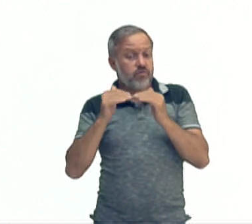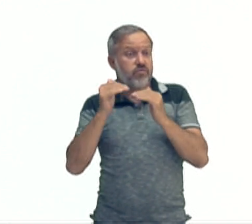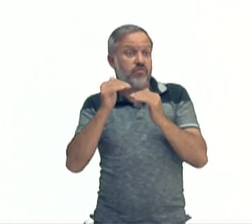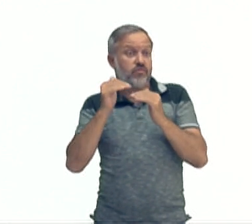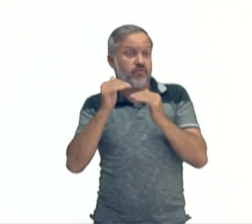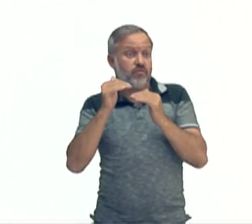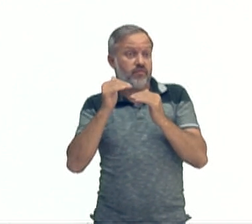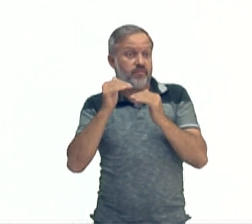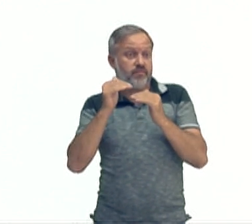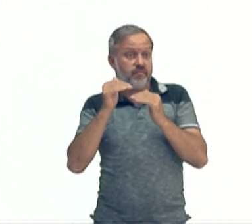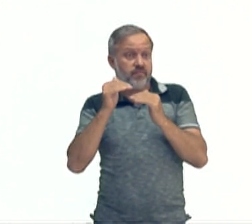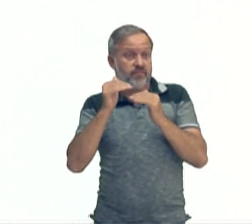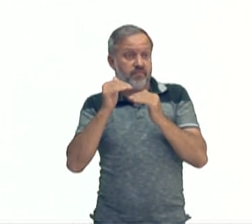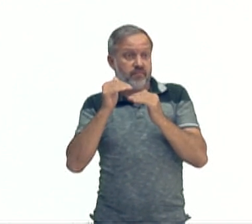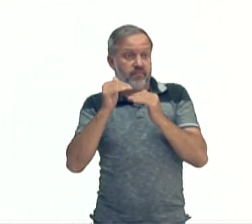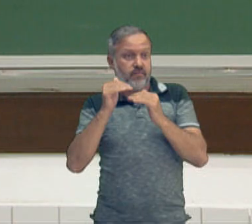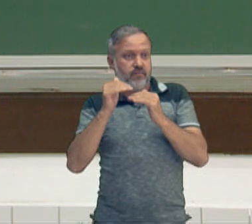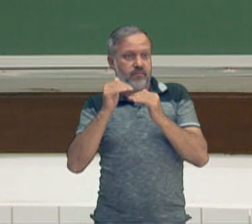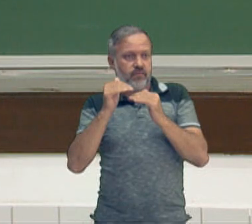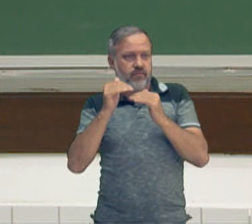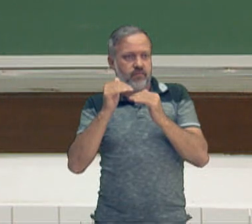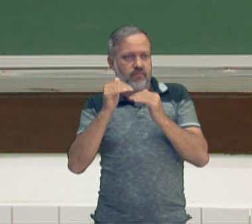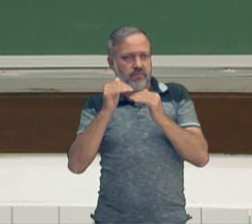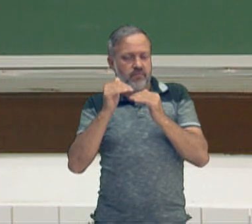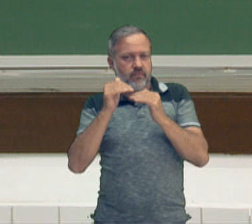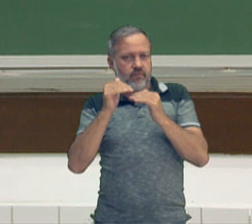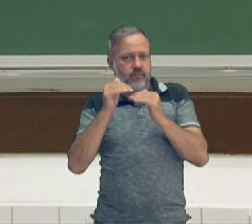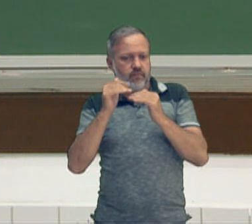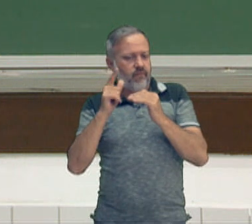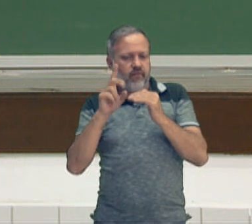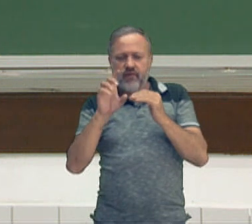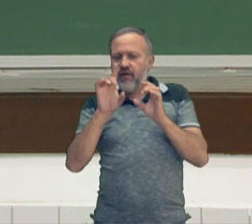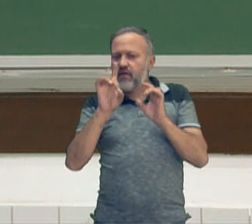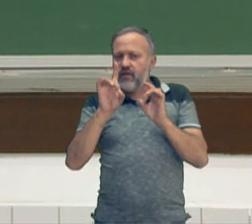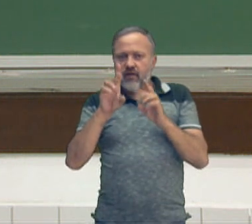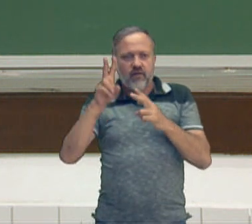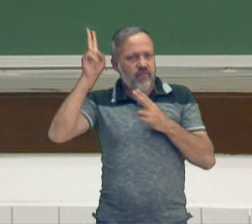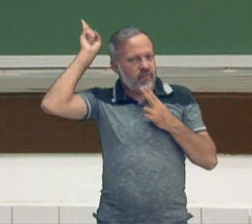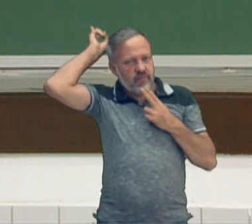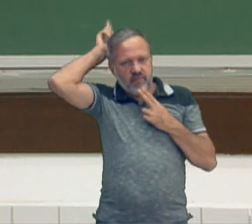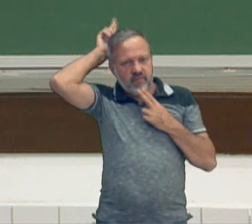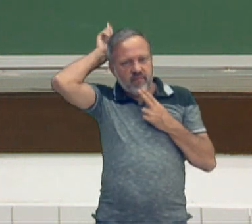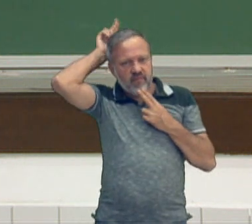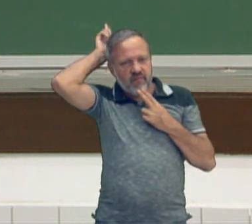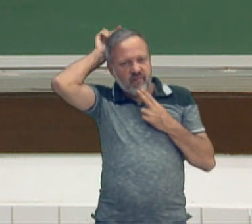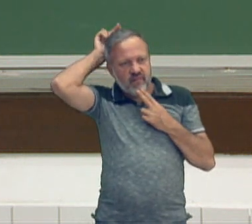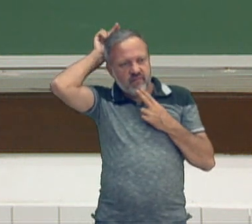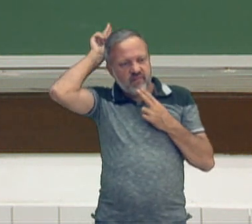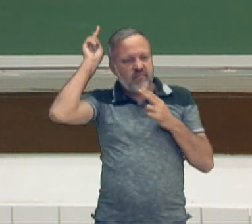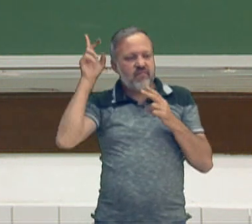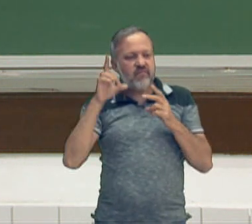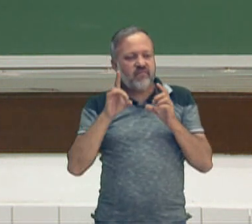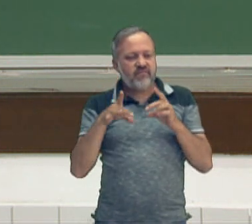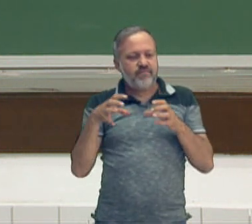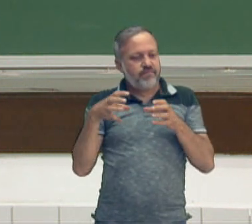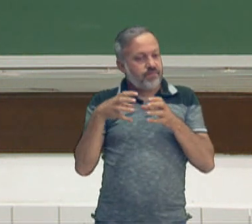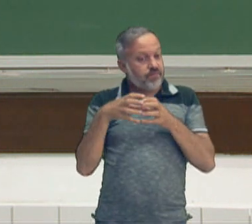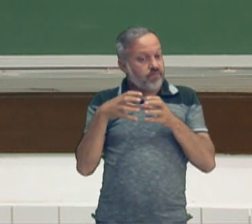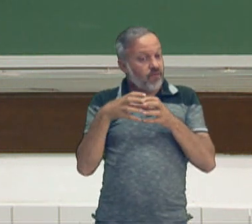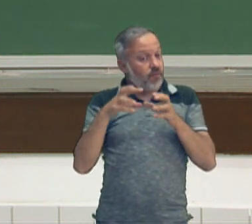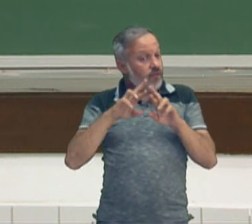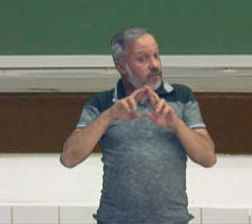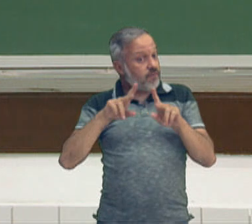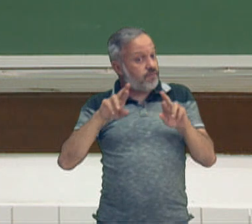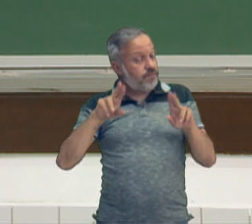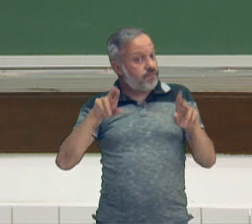assim que povos que aqui habitavam eram só aqueles indígenas, né? E como se a cultura do povo